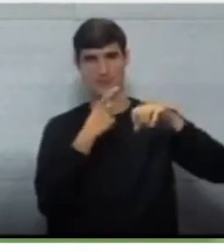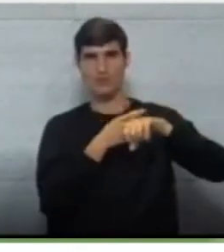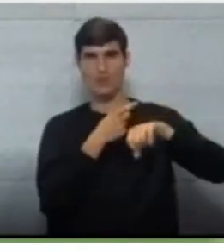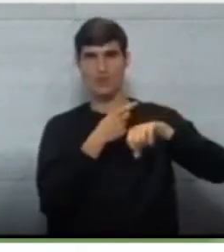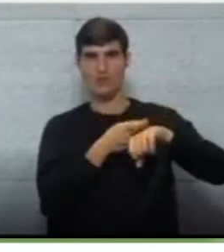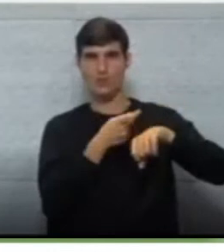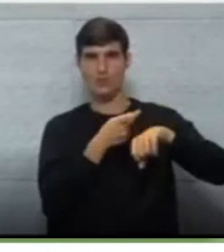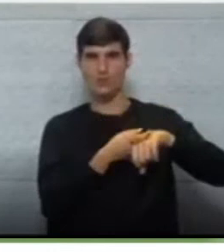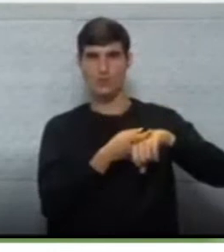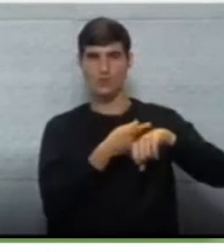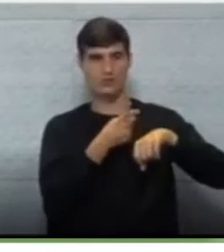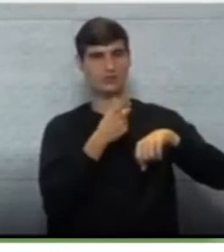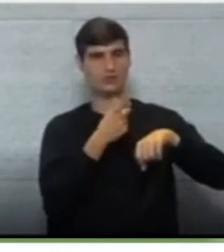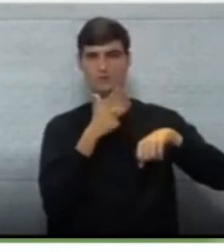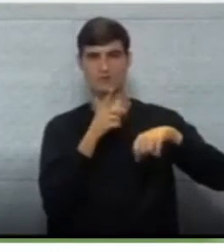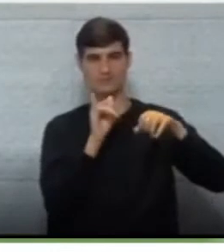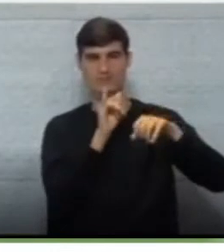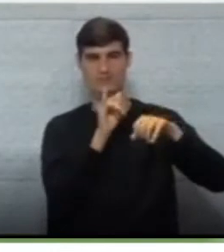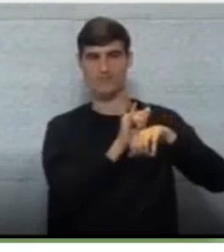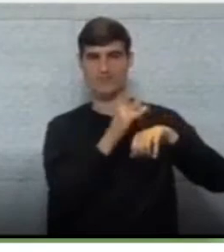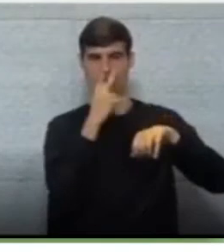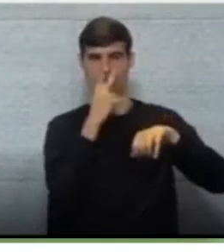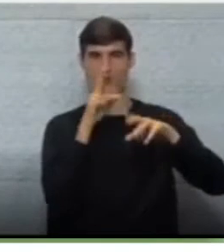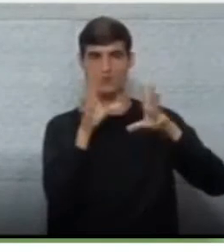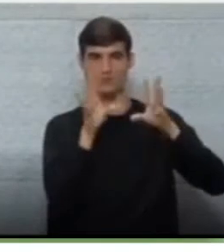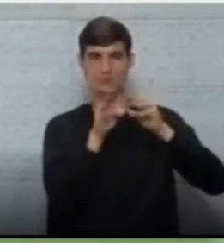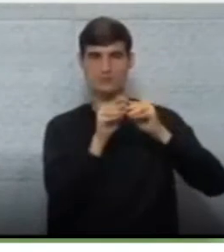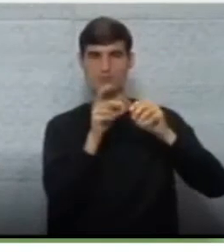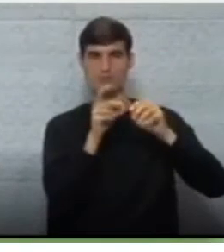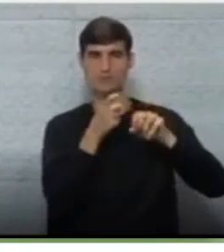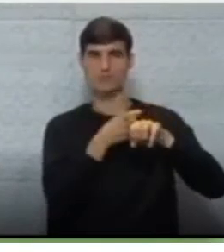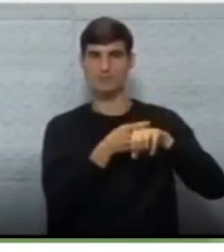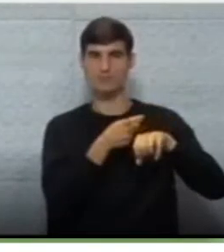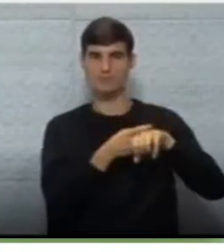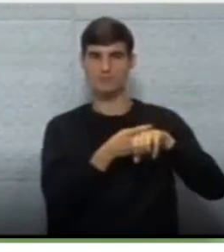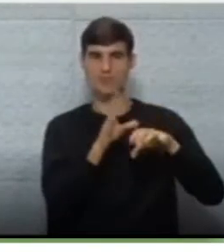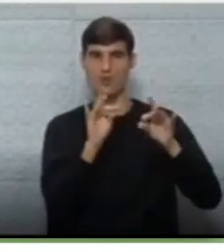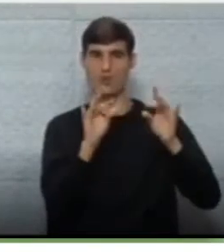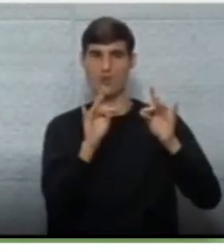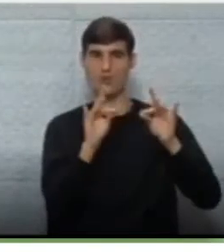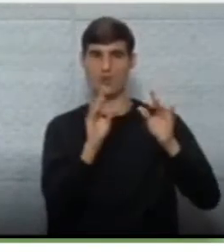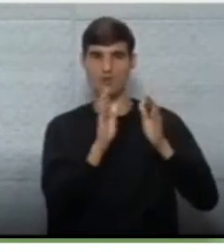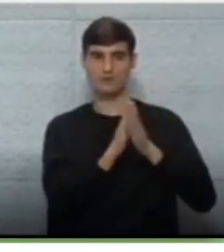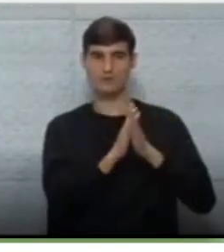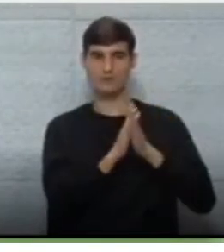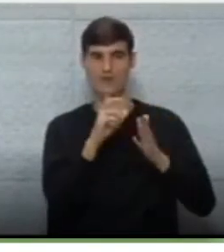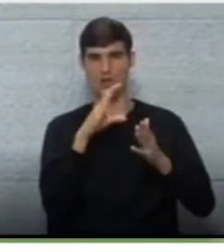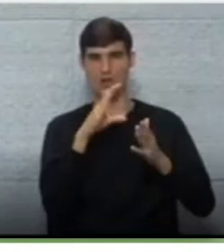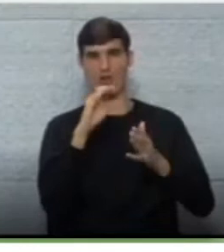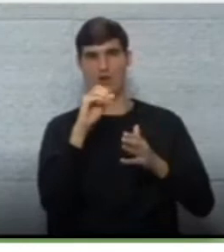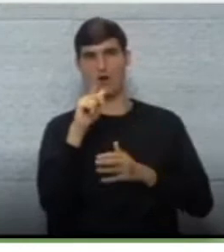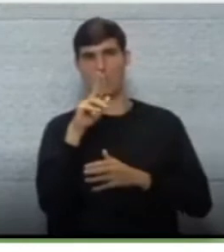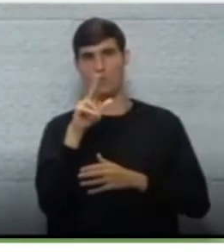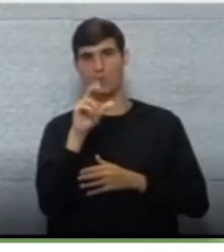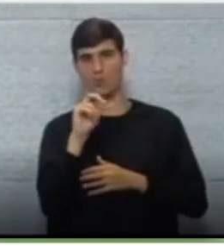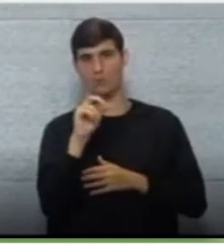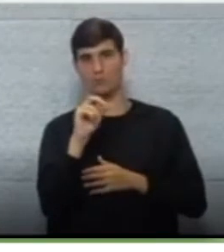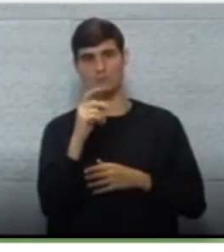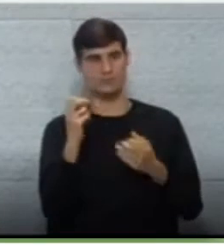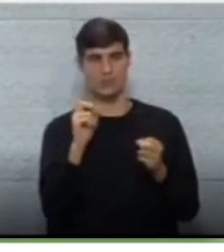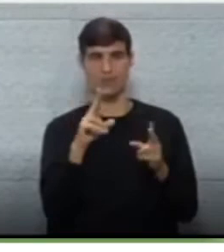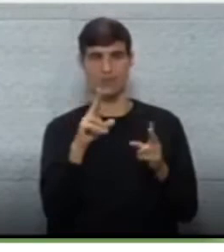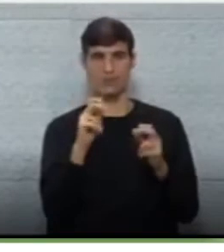coagulado, ele não vai escorrer, então ele vai ficar retido no fundo do tubo. Isso pode ter coagulação parcial, então a